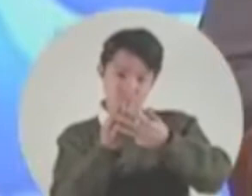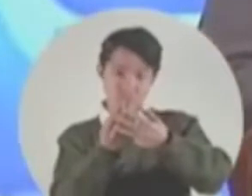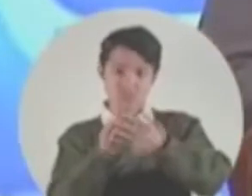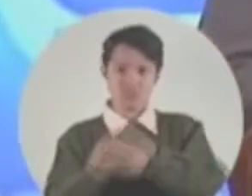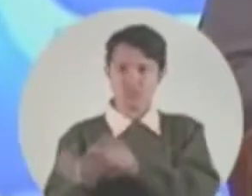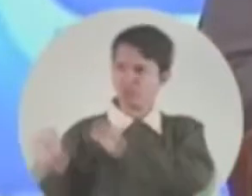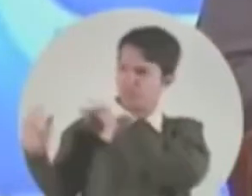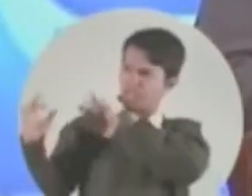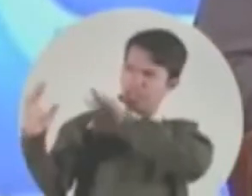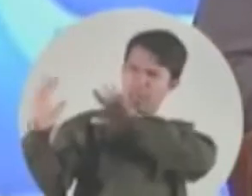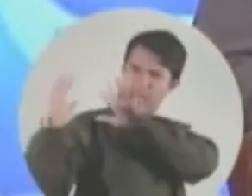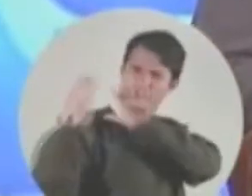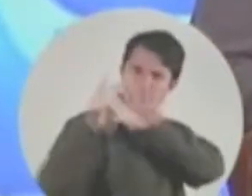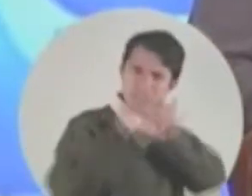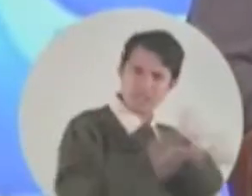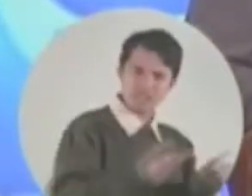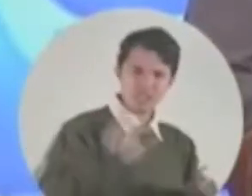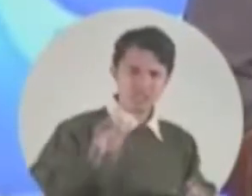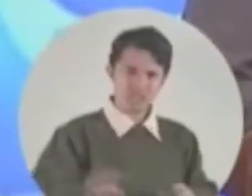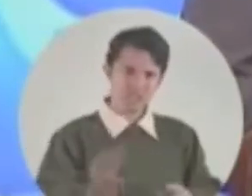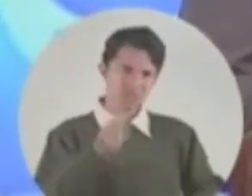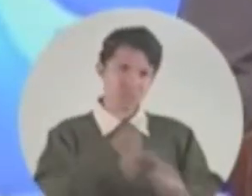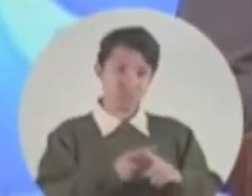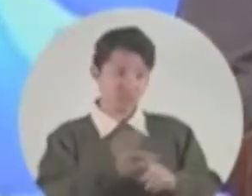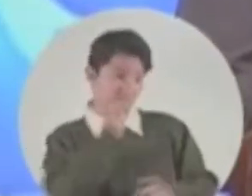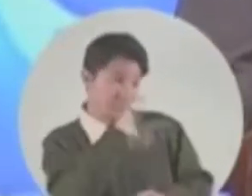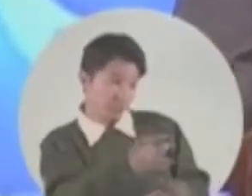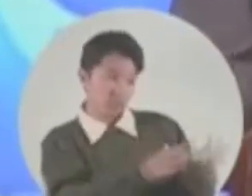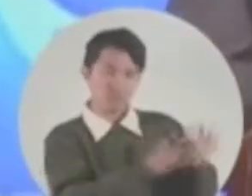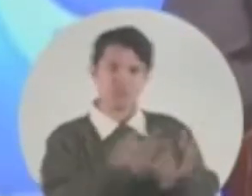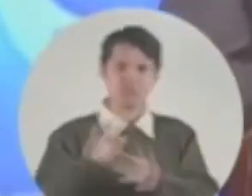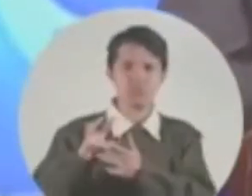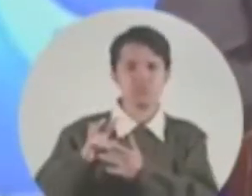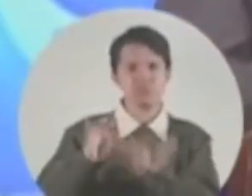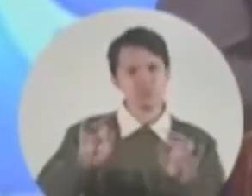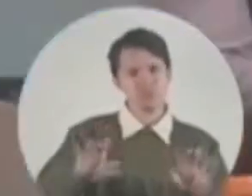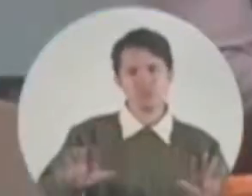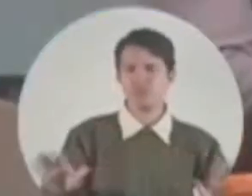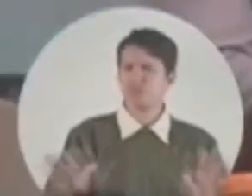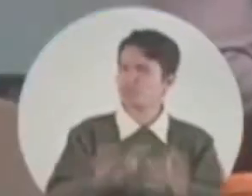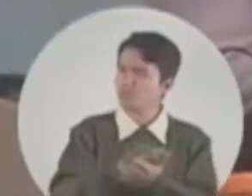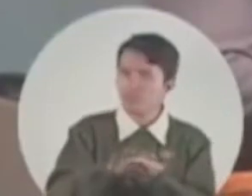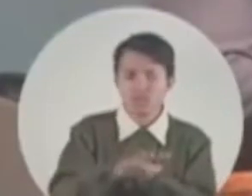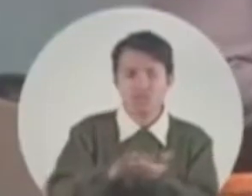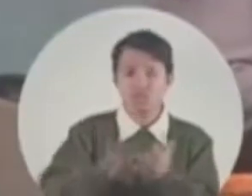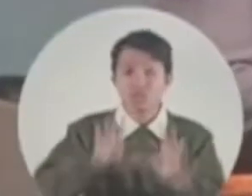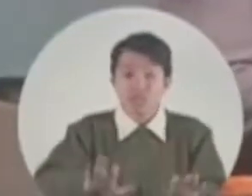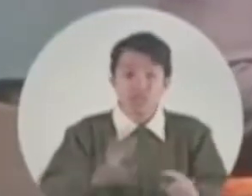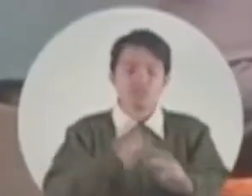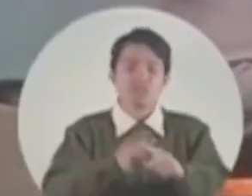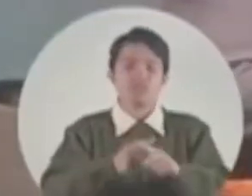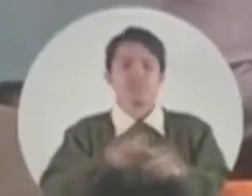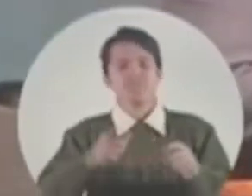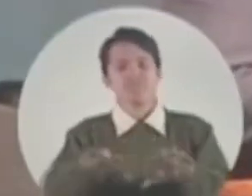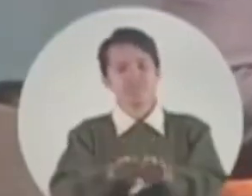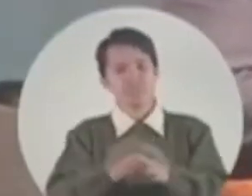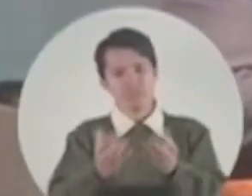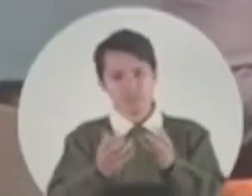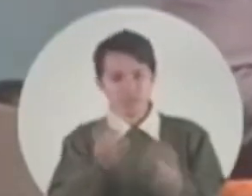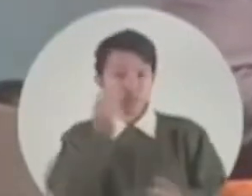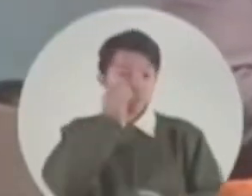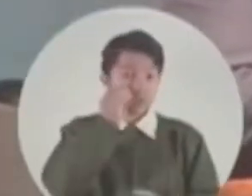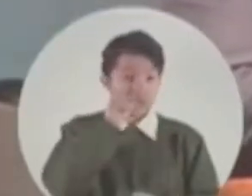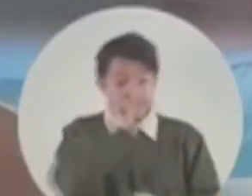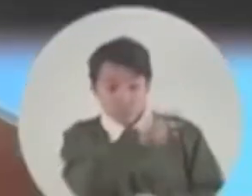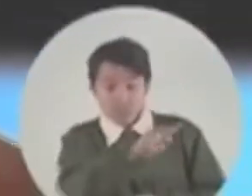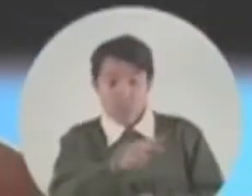estava ali, veio, não apenas por causa de Jesus, mas também para ver Lázaro, a quem ele